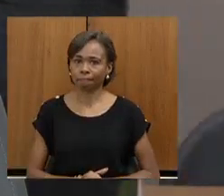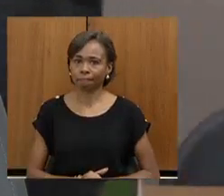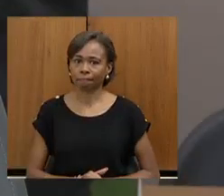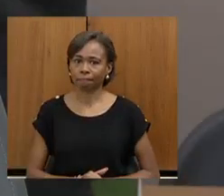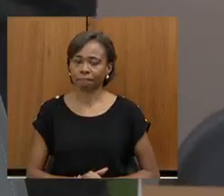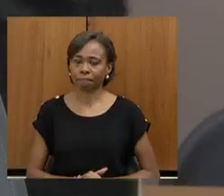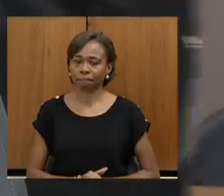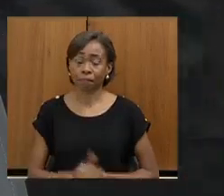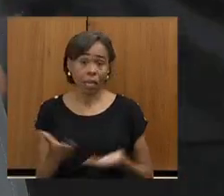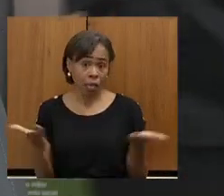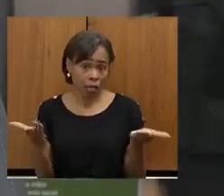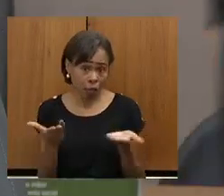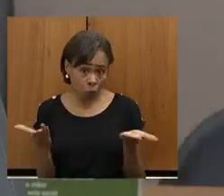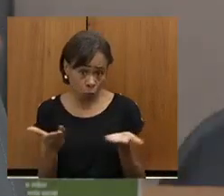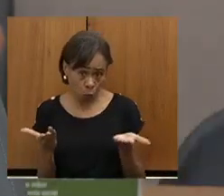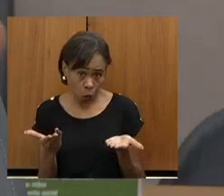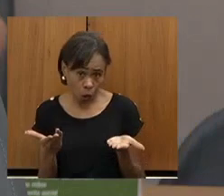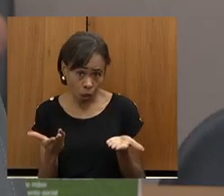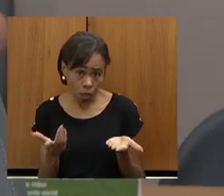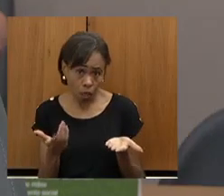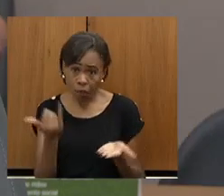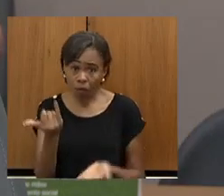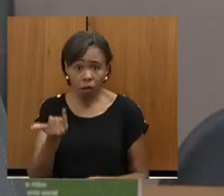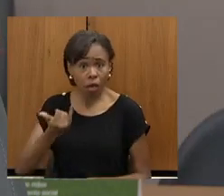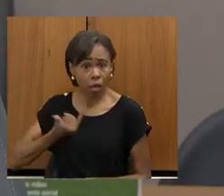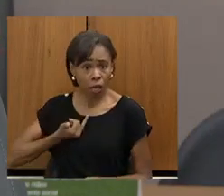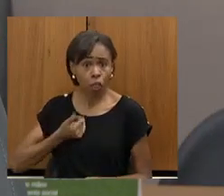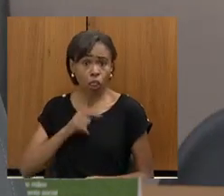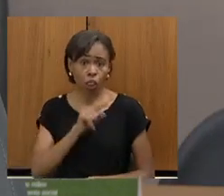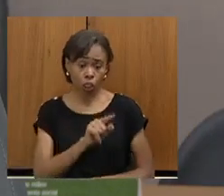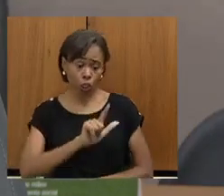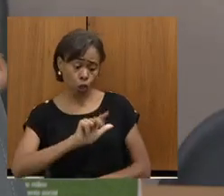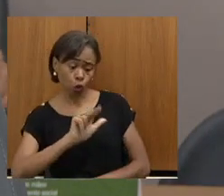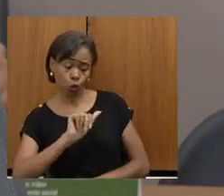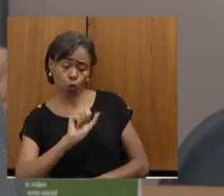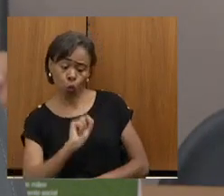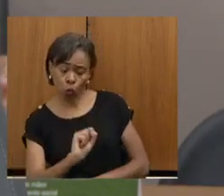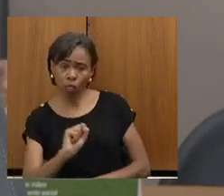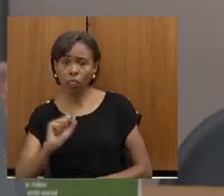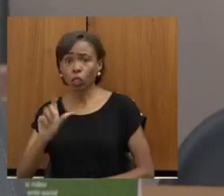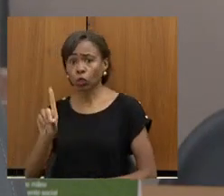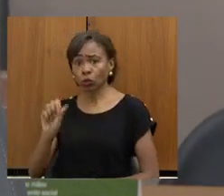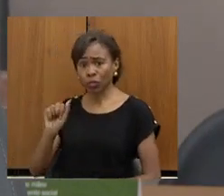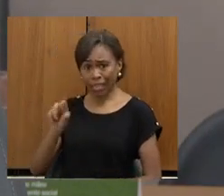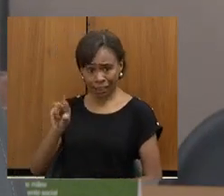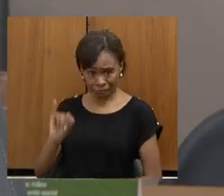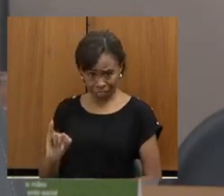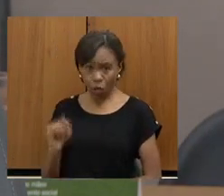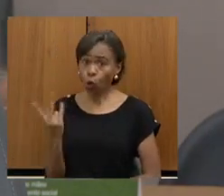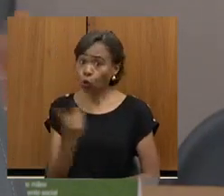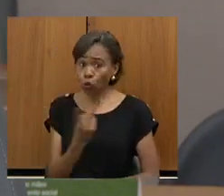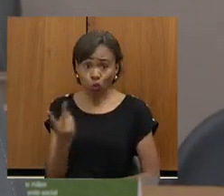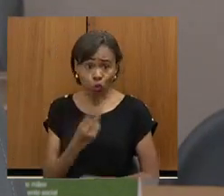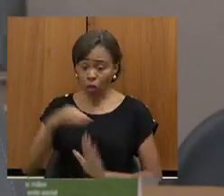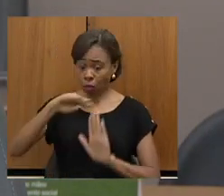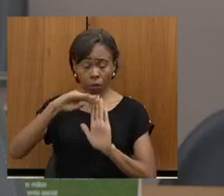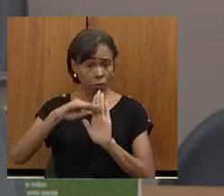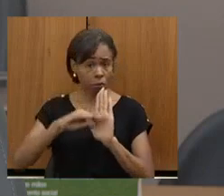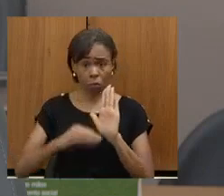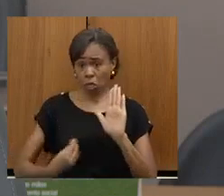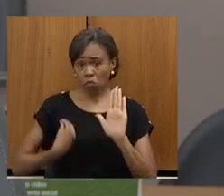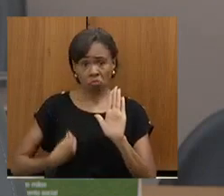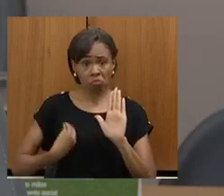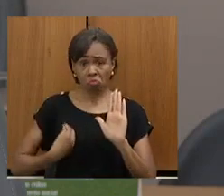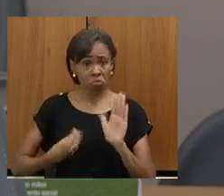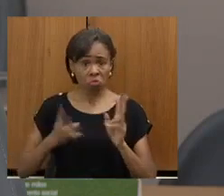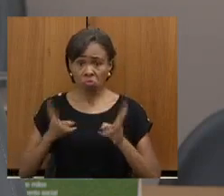E aí agora eu fico sabendo que o nome do Lucas e do Davi continuam presentes na chamada. Lucas, para mim, parece que não será